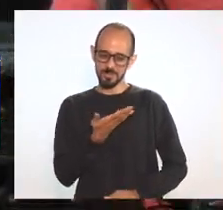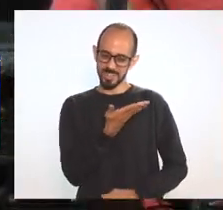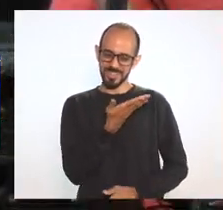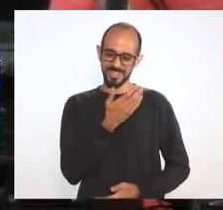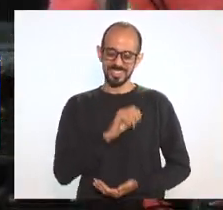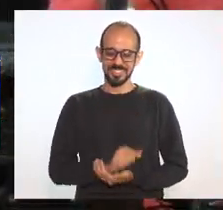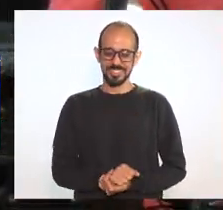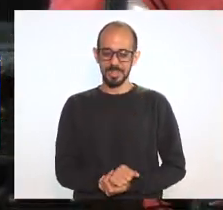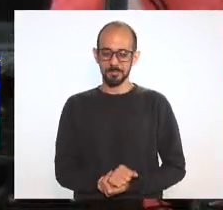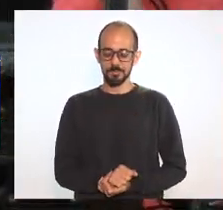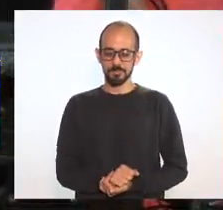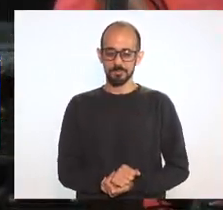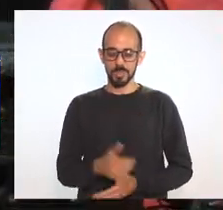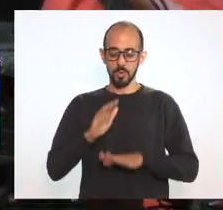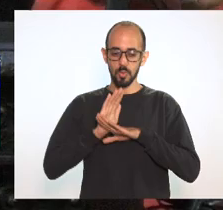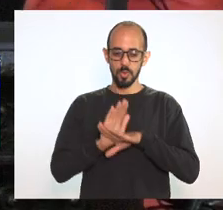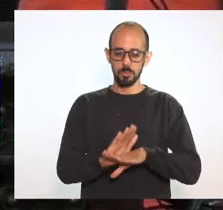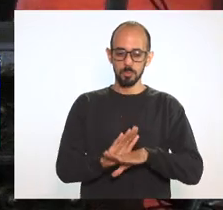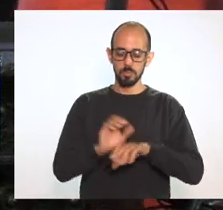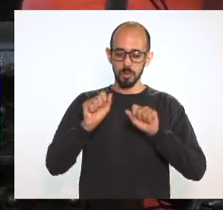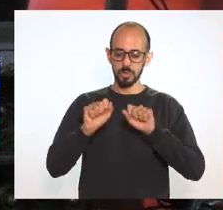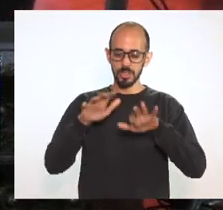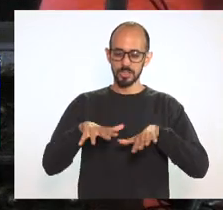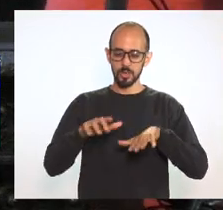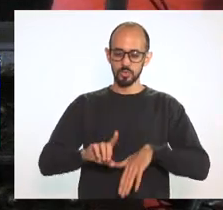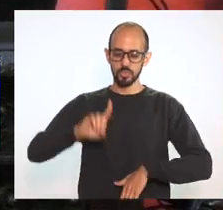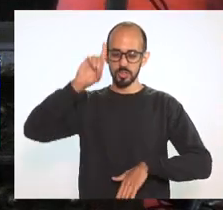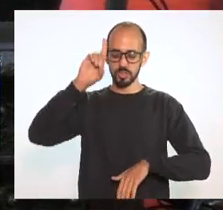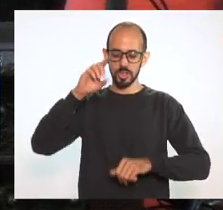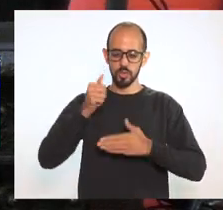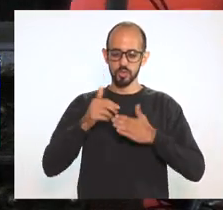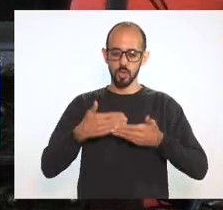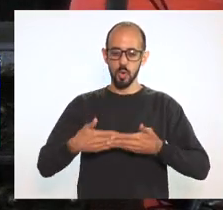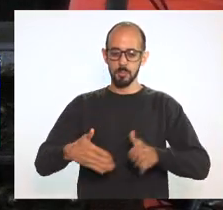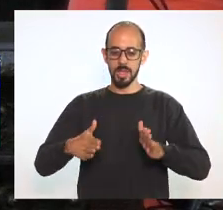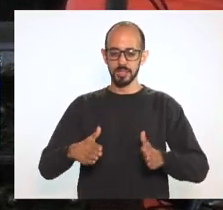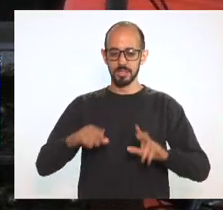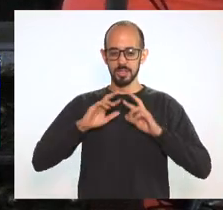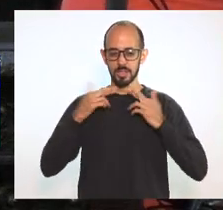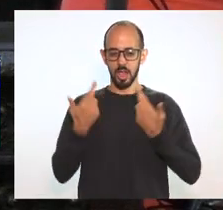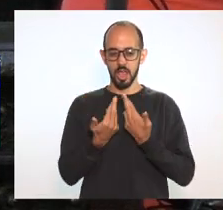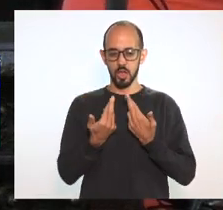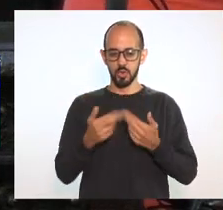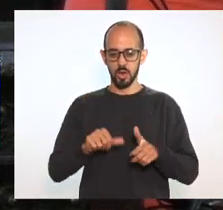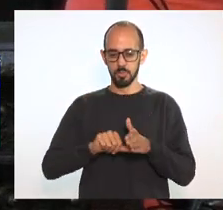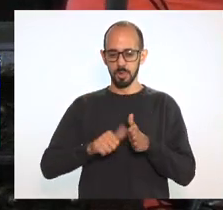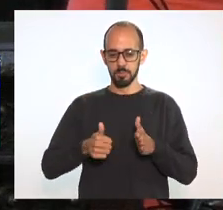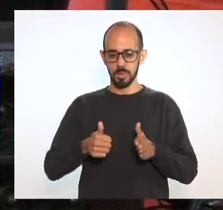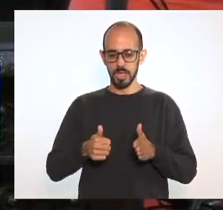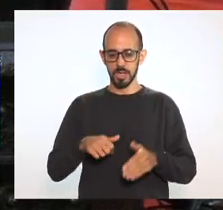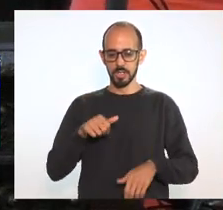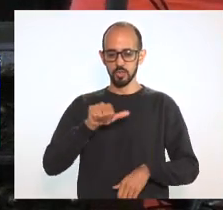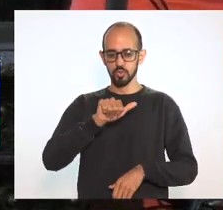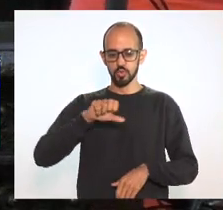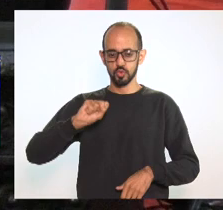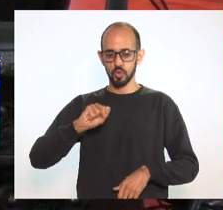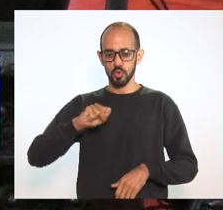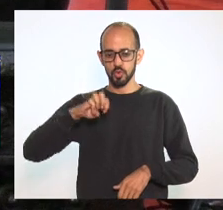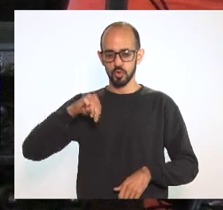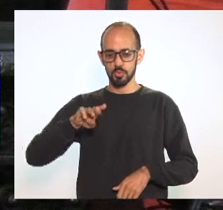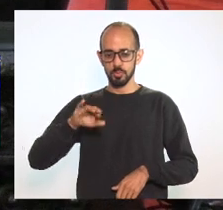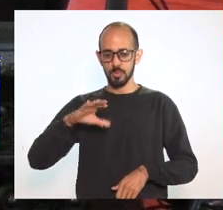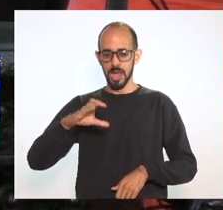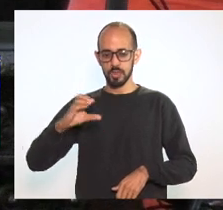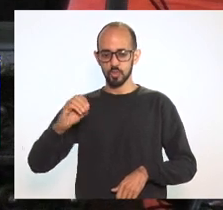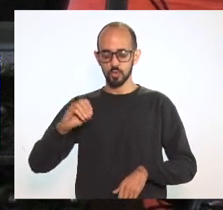Havendo número legal sobre a proteção de Deus, iniciamos os nossos trabalhos. Está aberta a primeira sessão extraordinária do dia 18 de